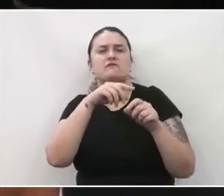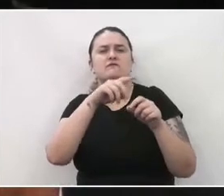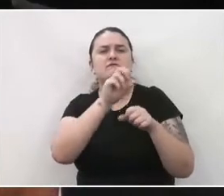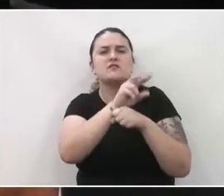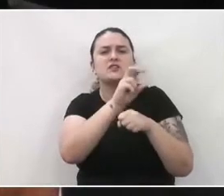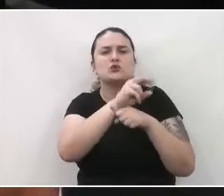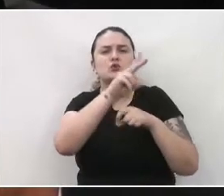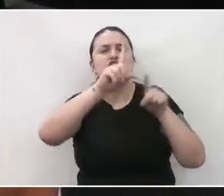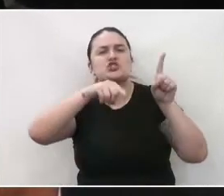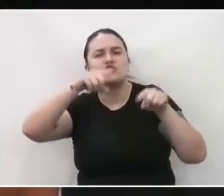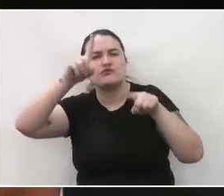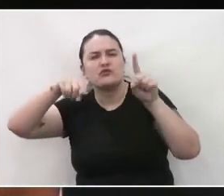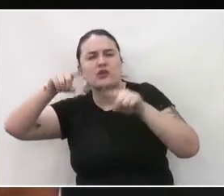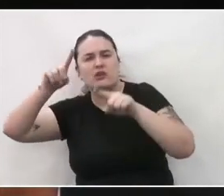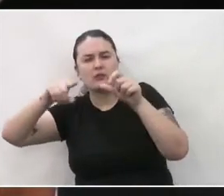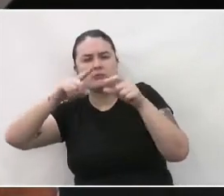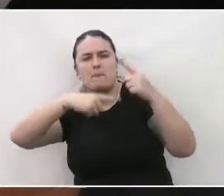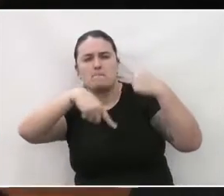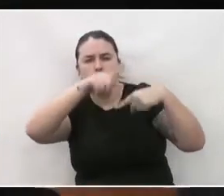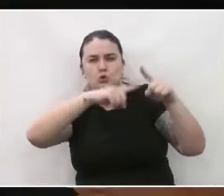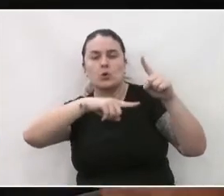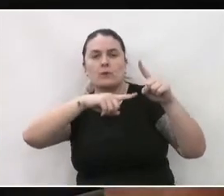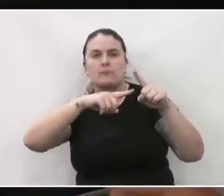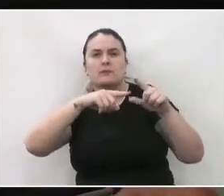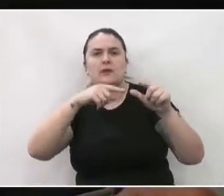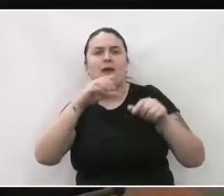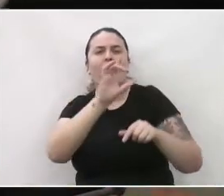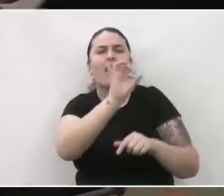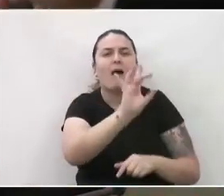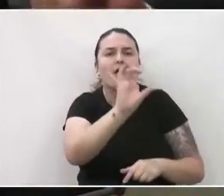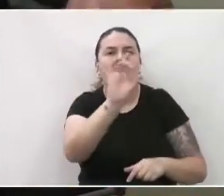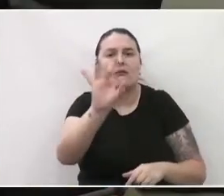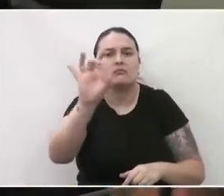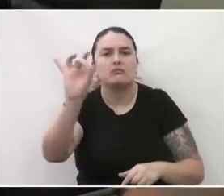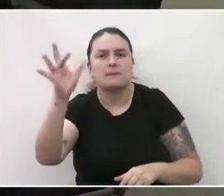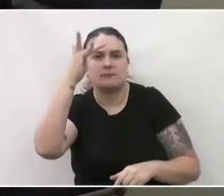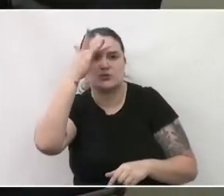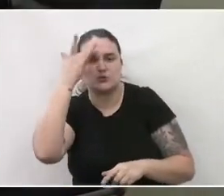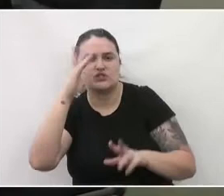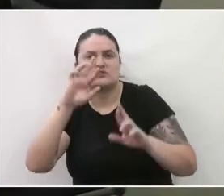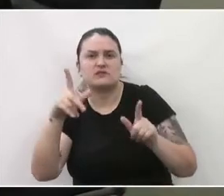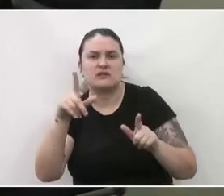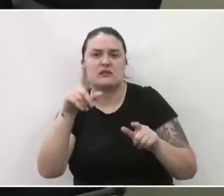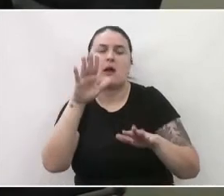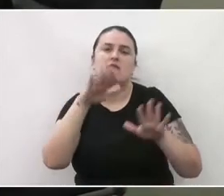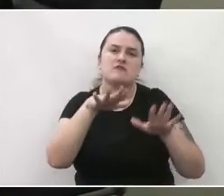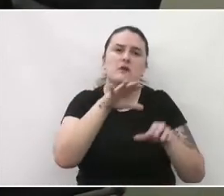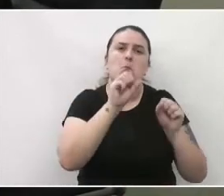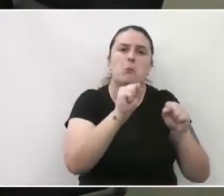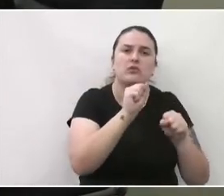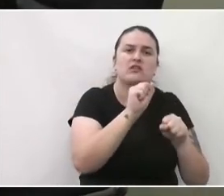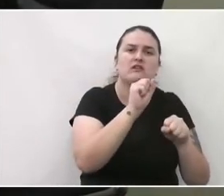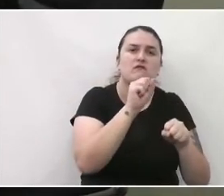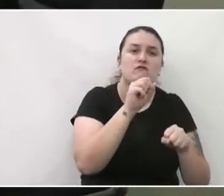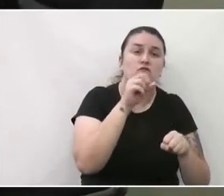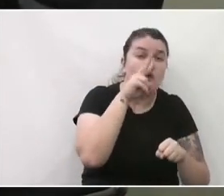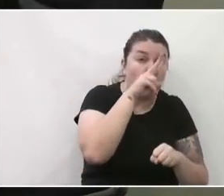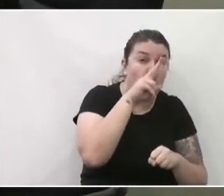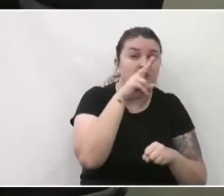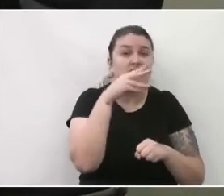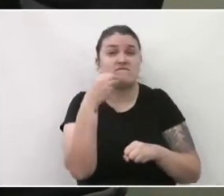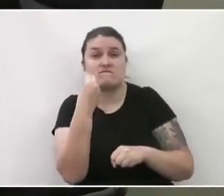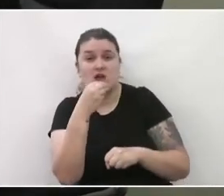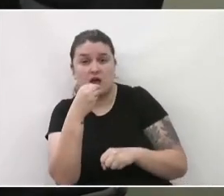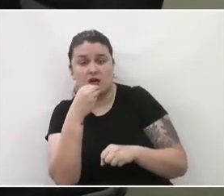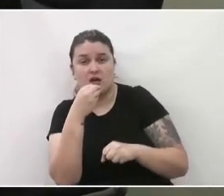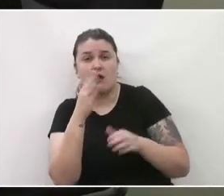fazem a mutação. Ele diz que depende da pessoa, muito, que ela pode vir fraca ou pode vir mais forte. Aconteceu um caso